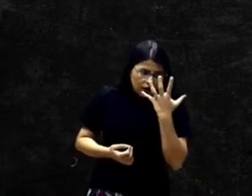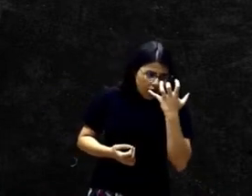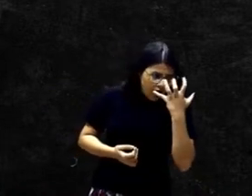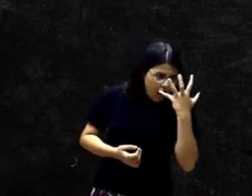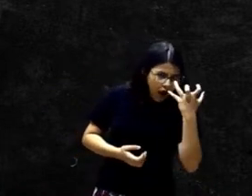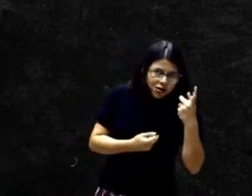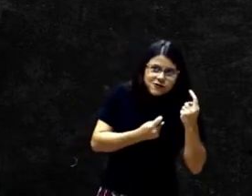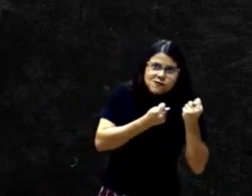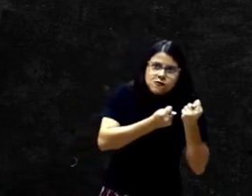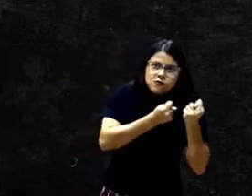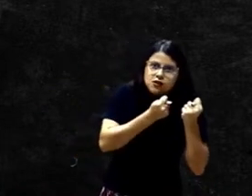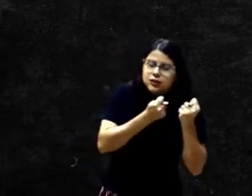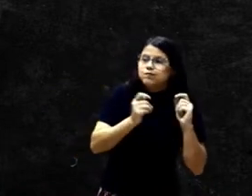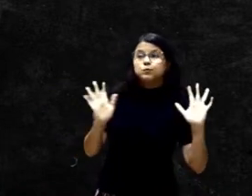avareza,